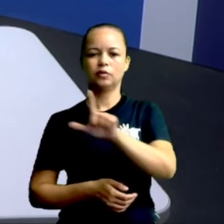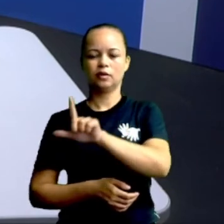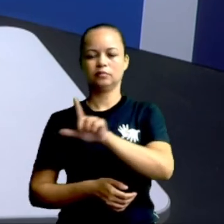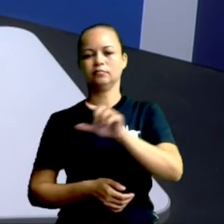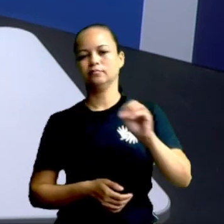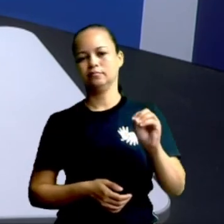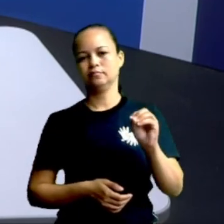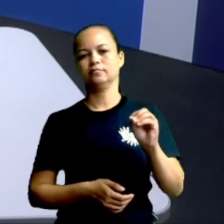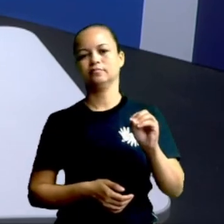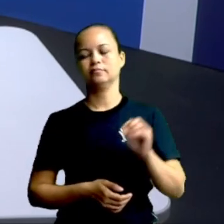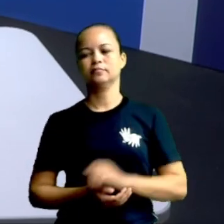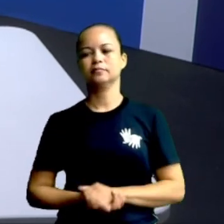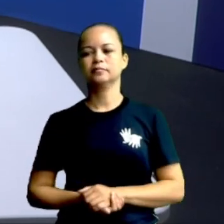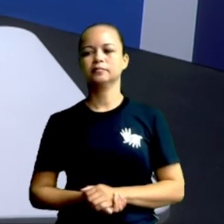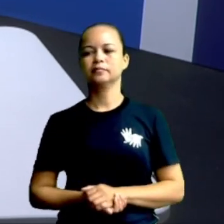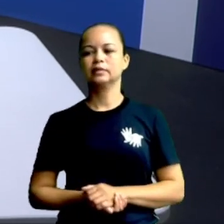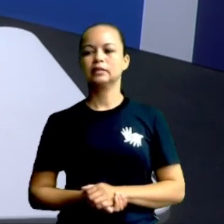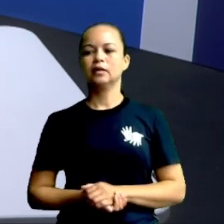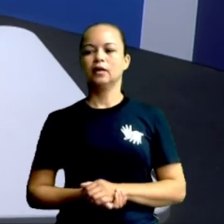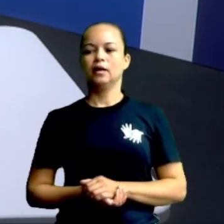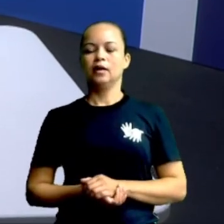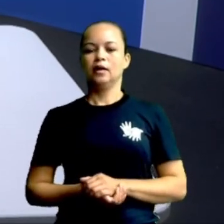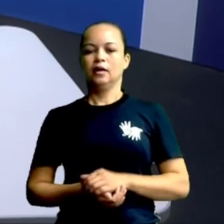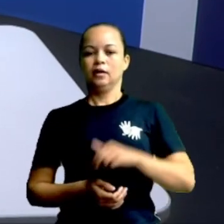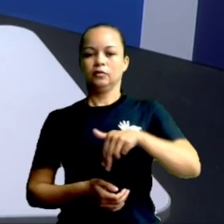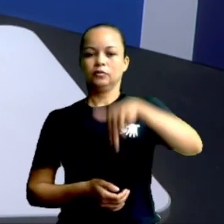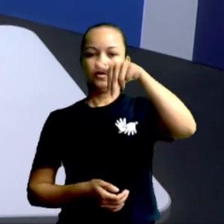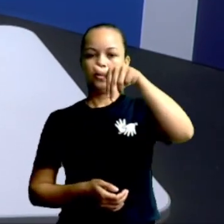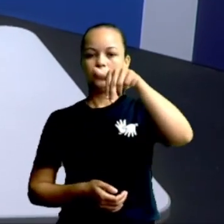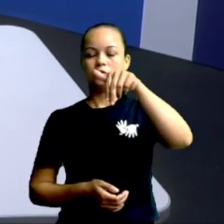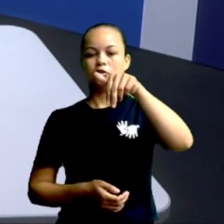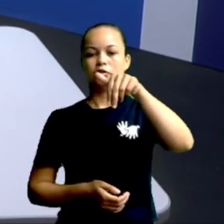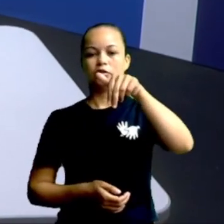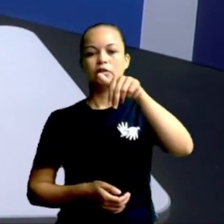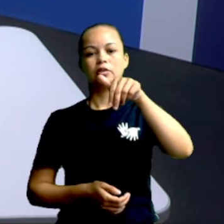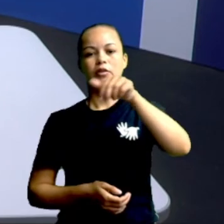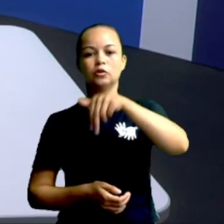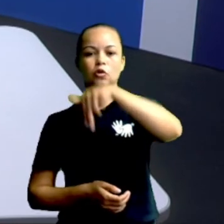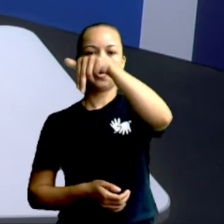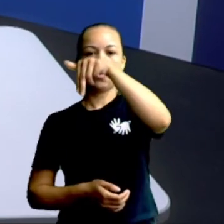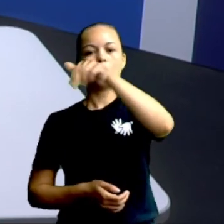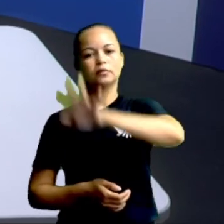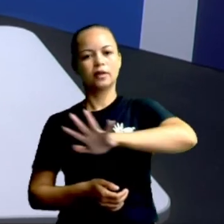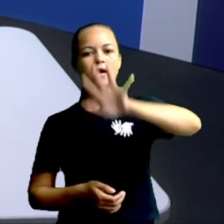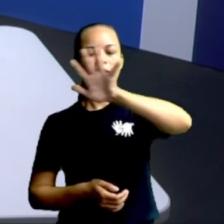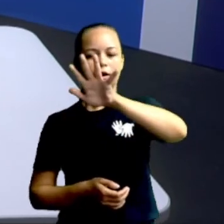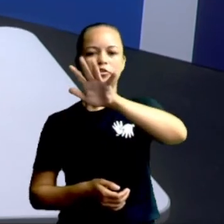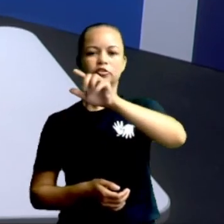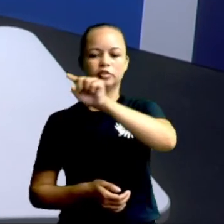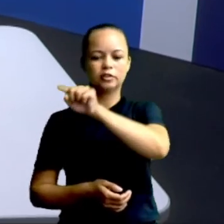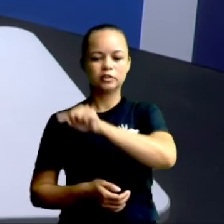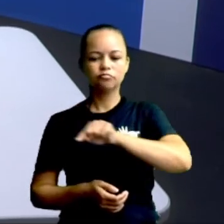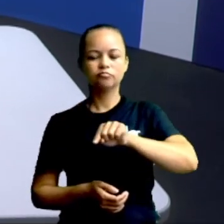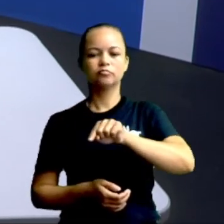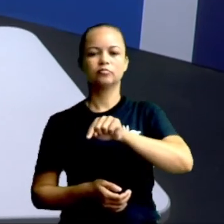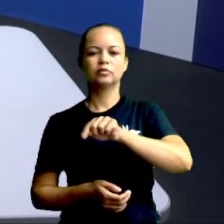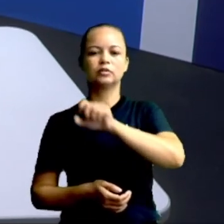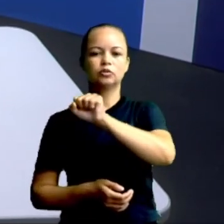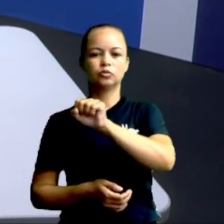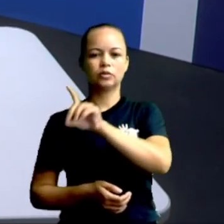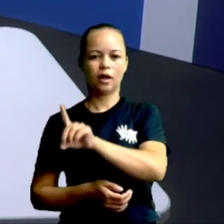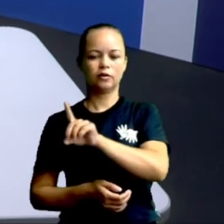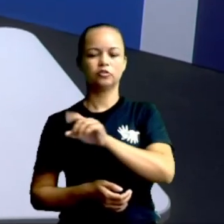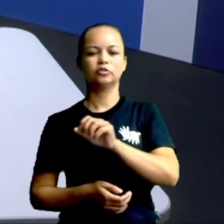tenho oeste. Entre o norte e o leste, nordeste. Entre leste e sul,